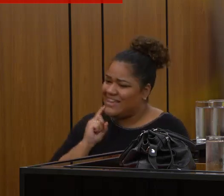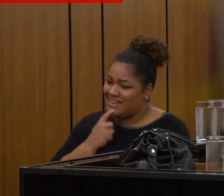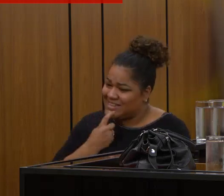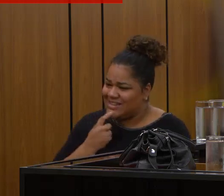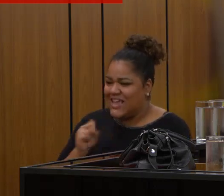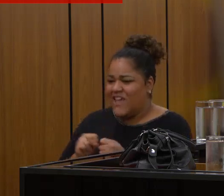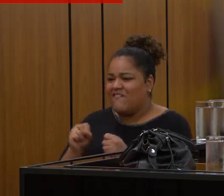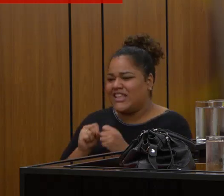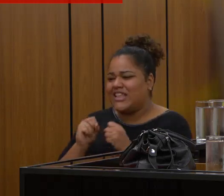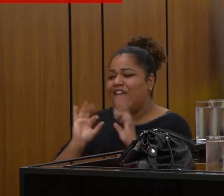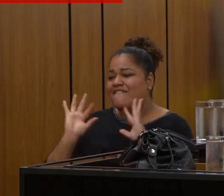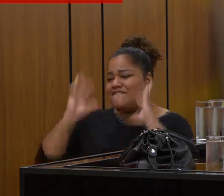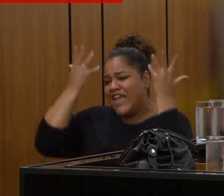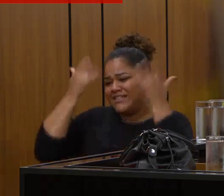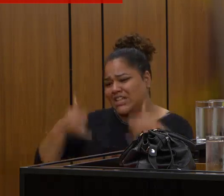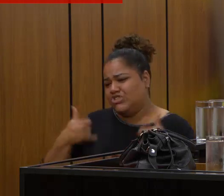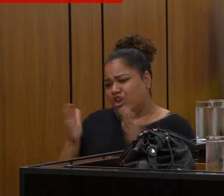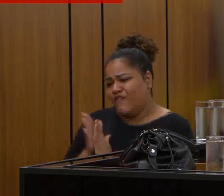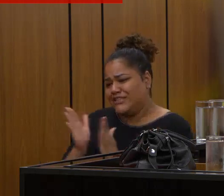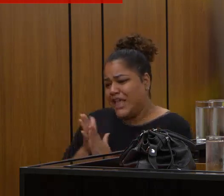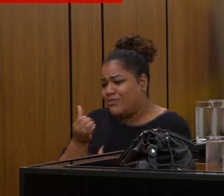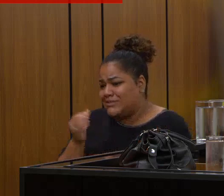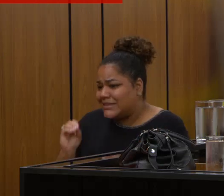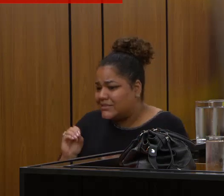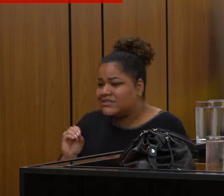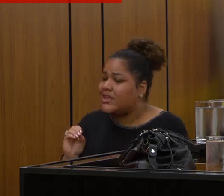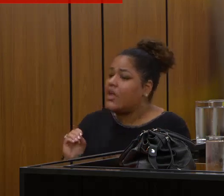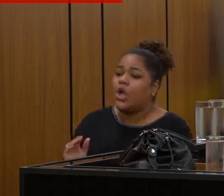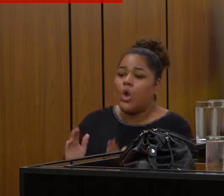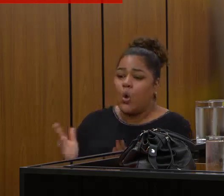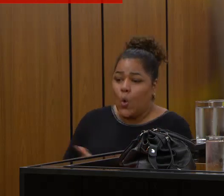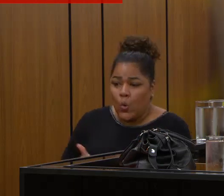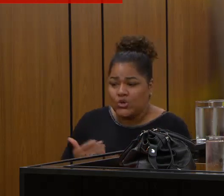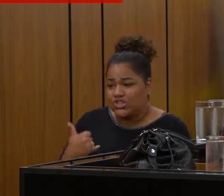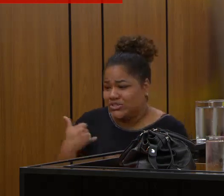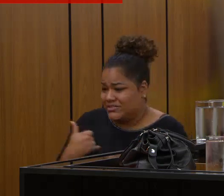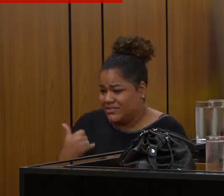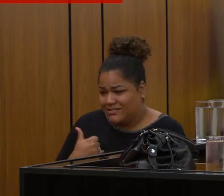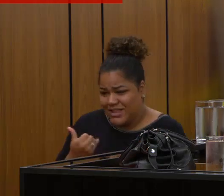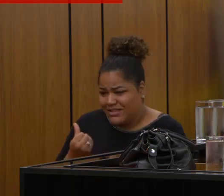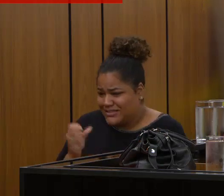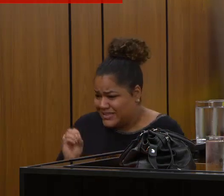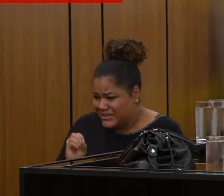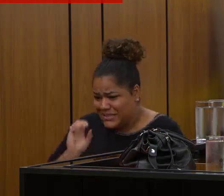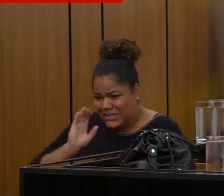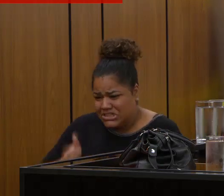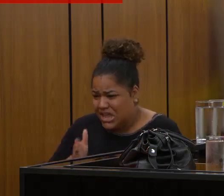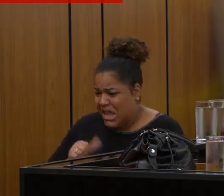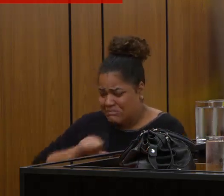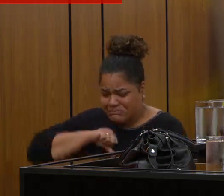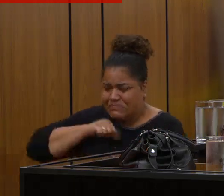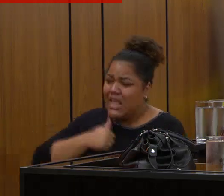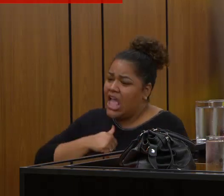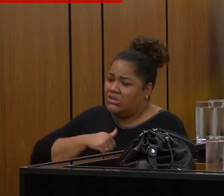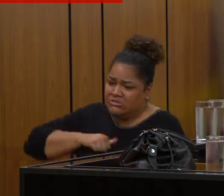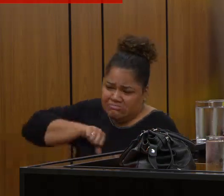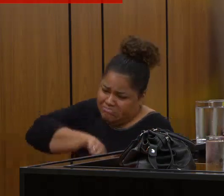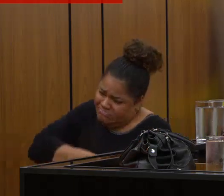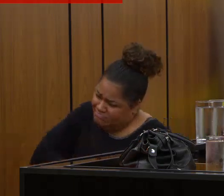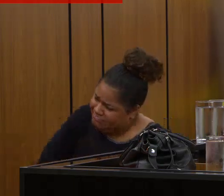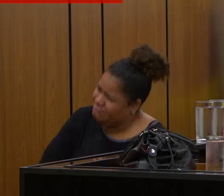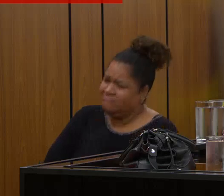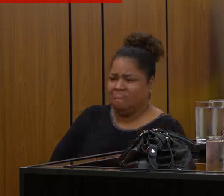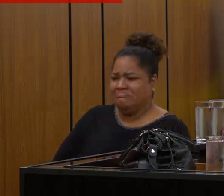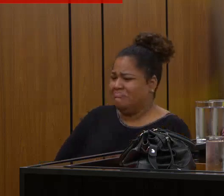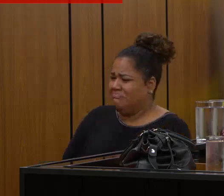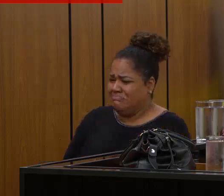fazer uma festa de 60 Hoje eu tô hoje eu tô desse jeito auto-estima lá embaixo para